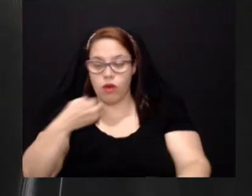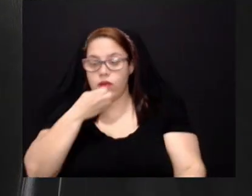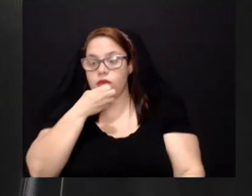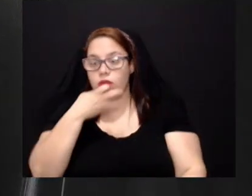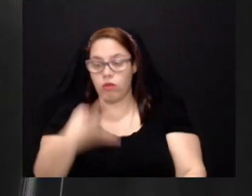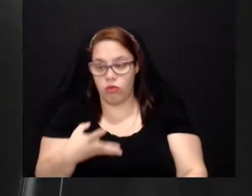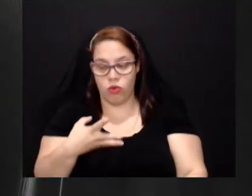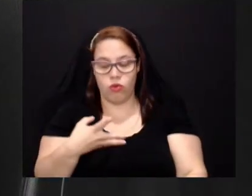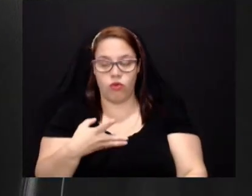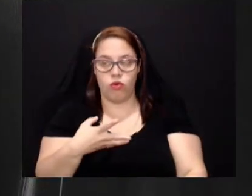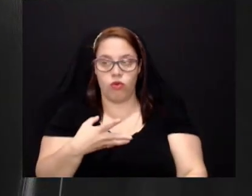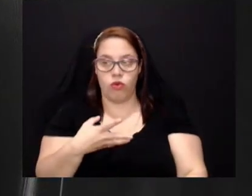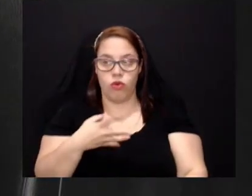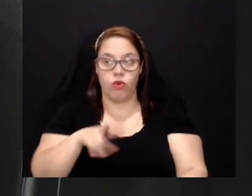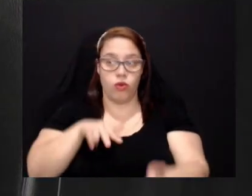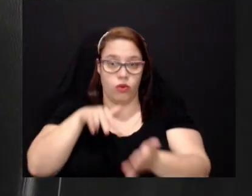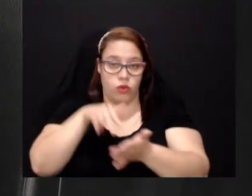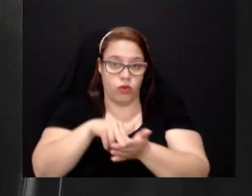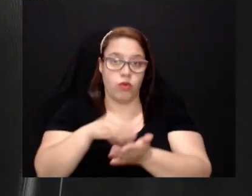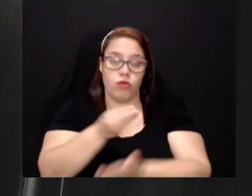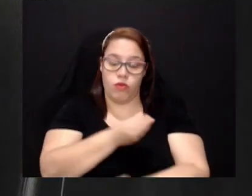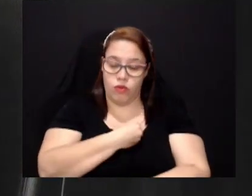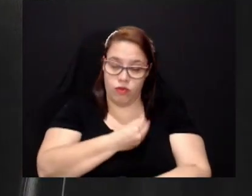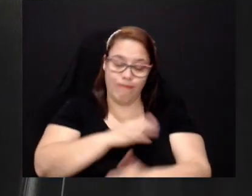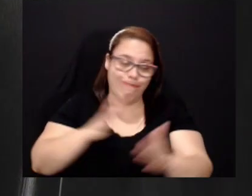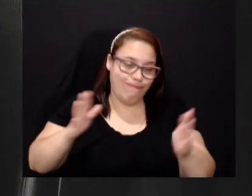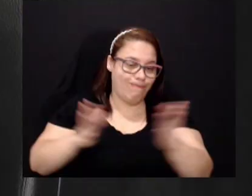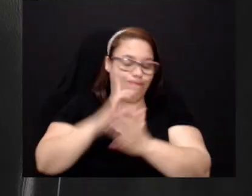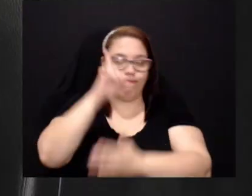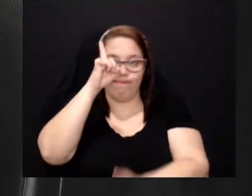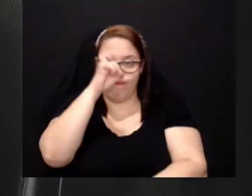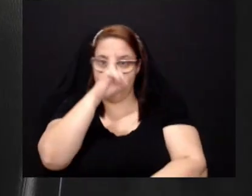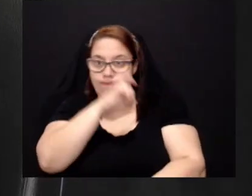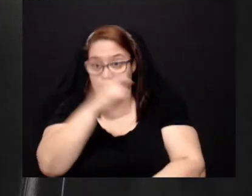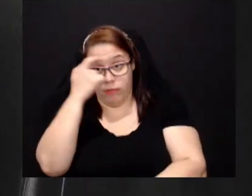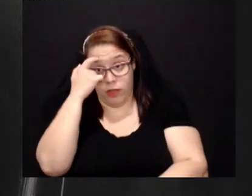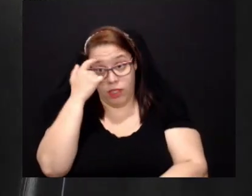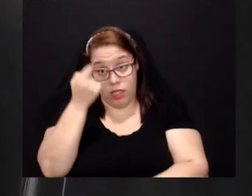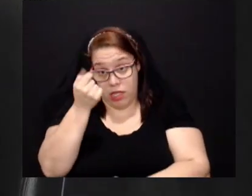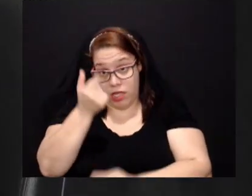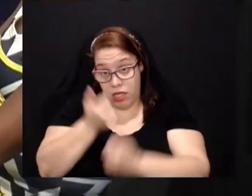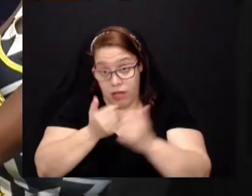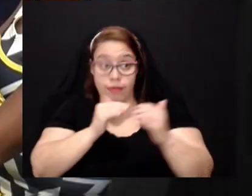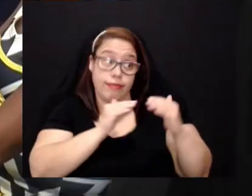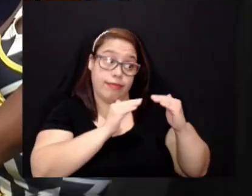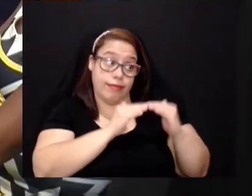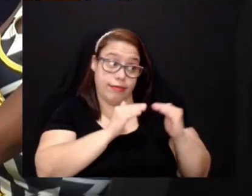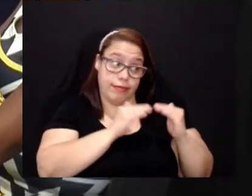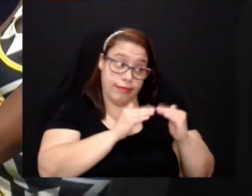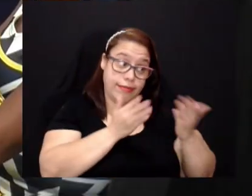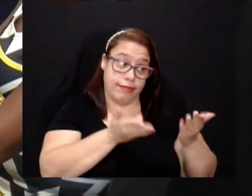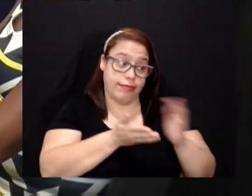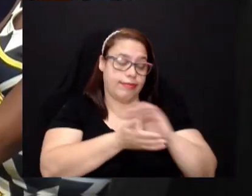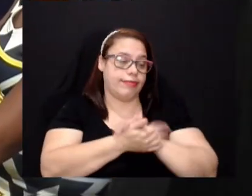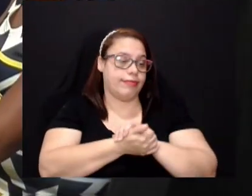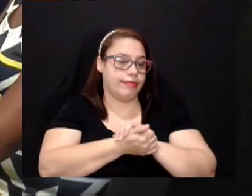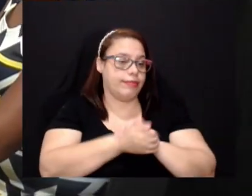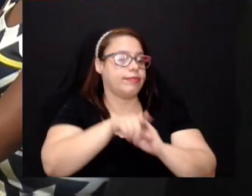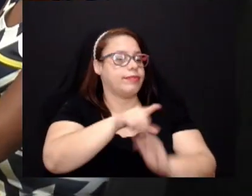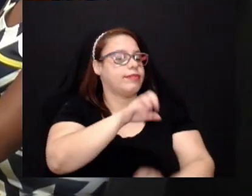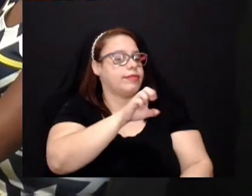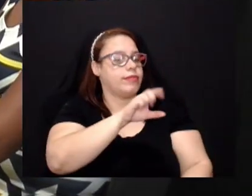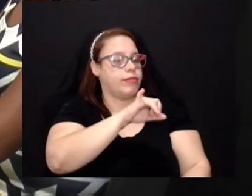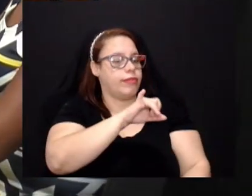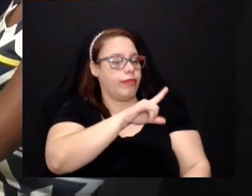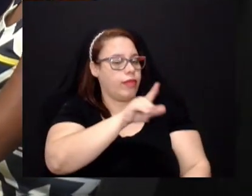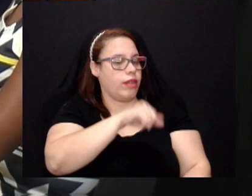uma disposição para viver, para enfrentar os desafios que não são poucos, né? Com certeza, com certeza. E você, Elisandra? Como é que isso